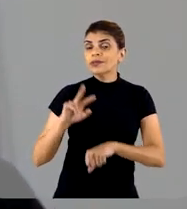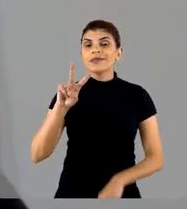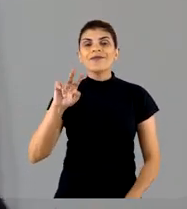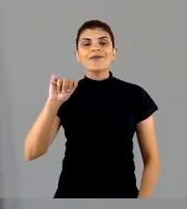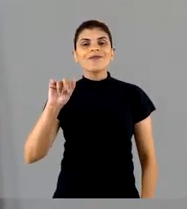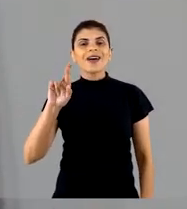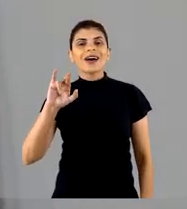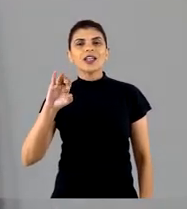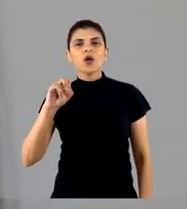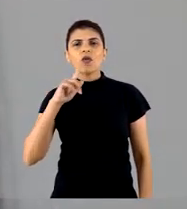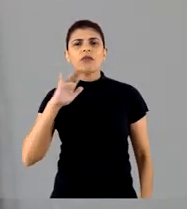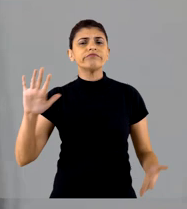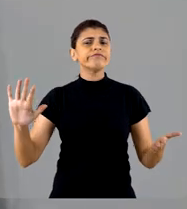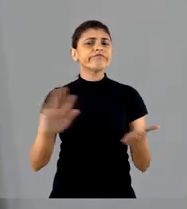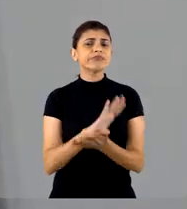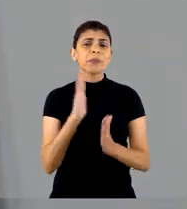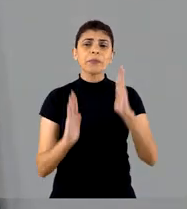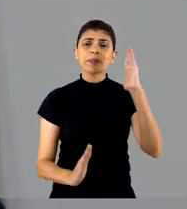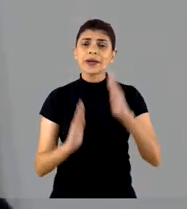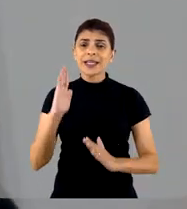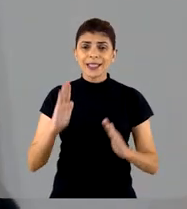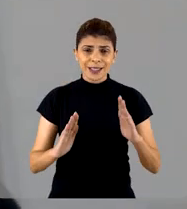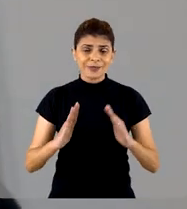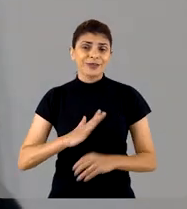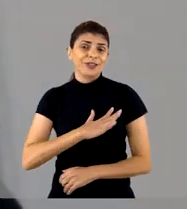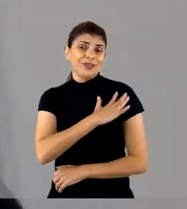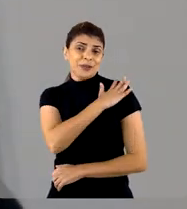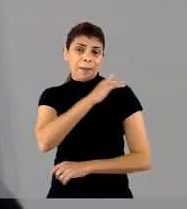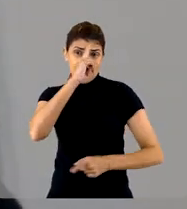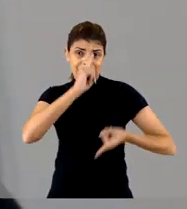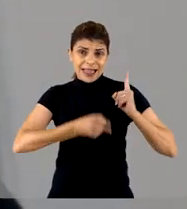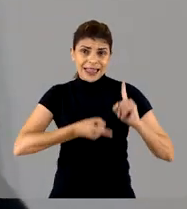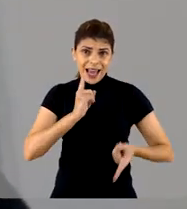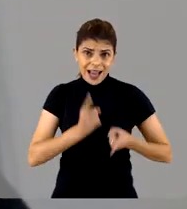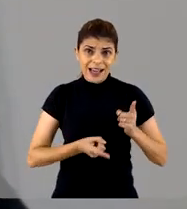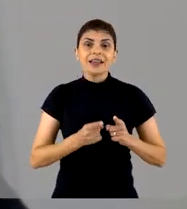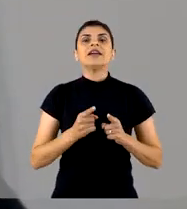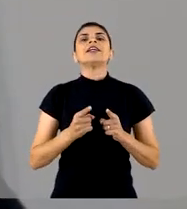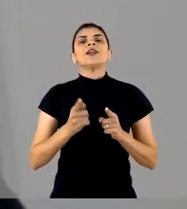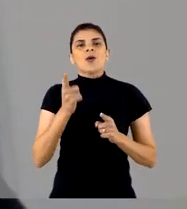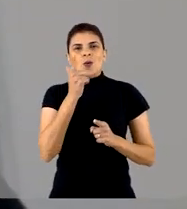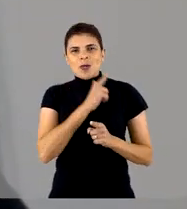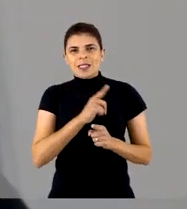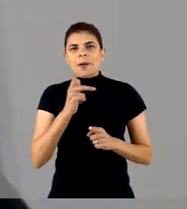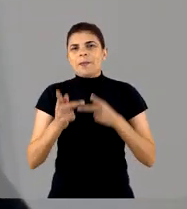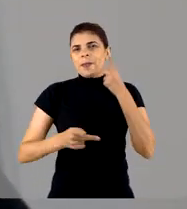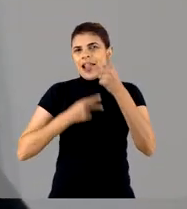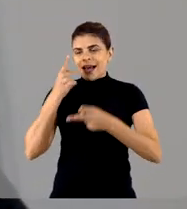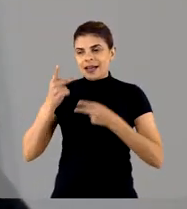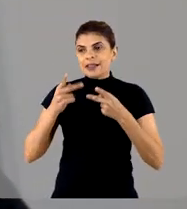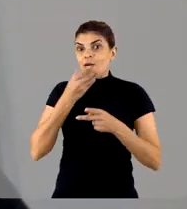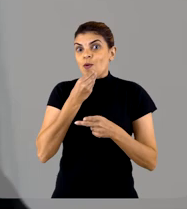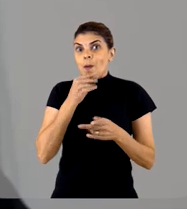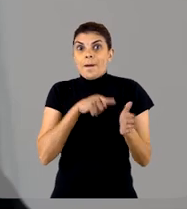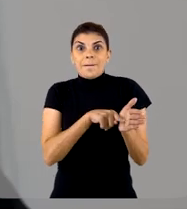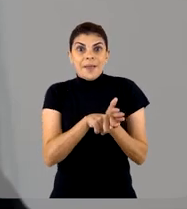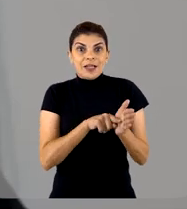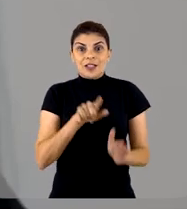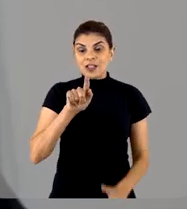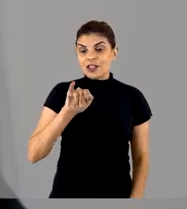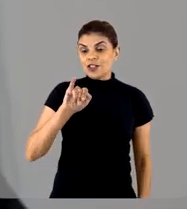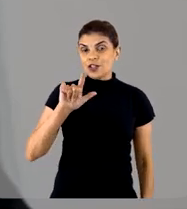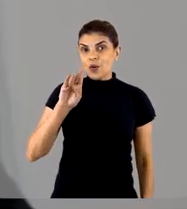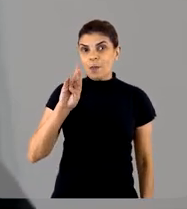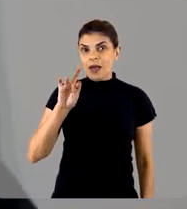né, que no Brasil foi erradicada durante a ditadura militar, né, que garantiu, segundo as palavras do grande pesquisador